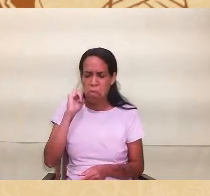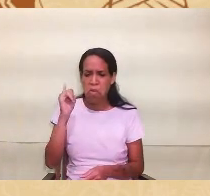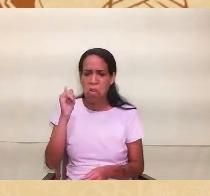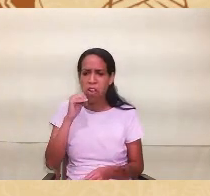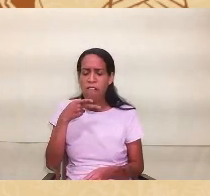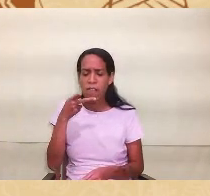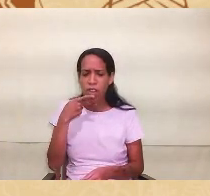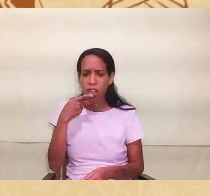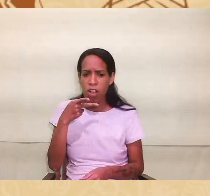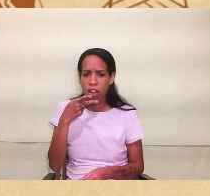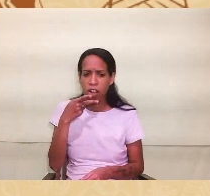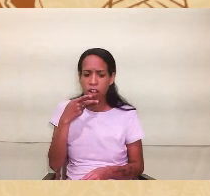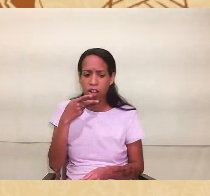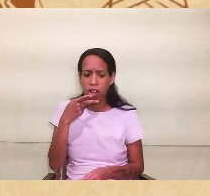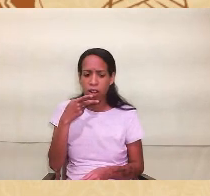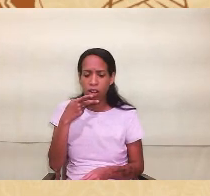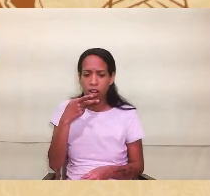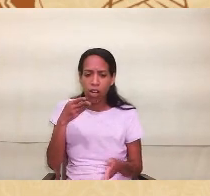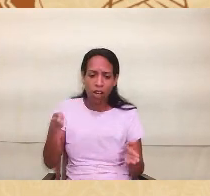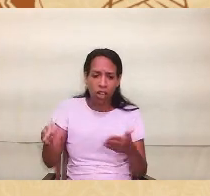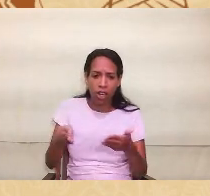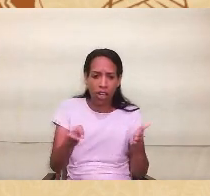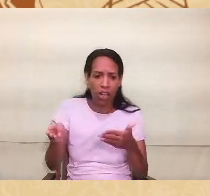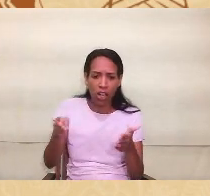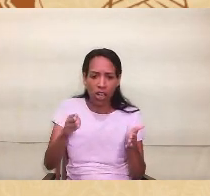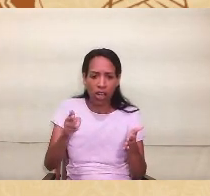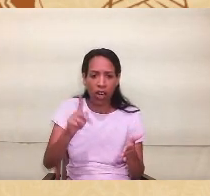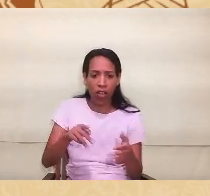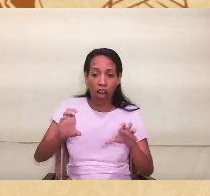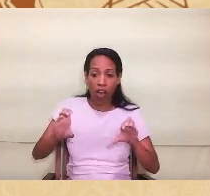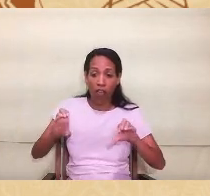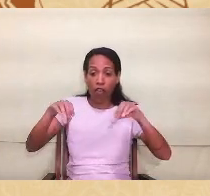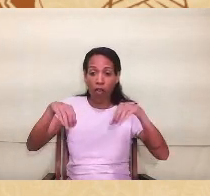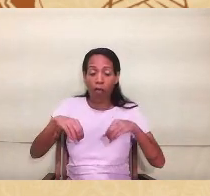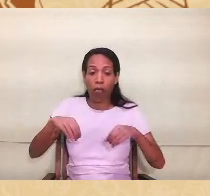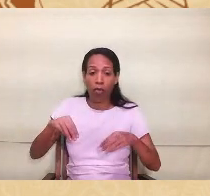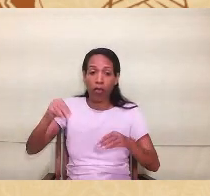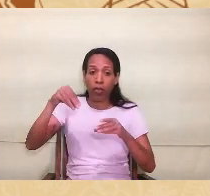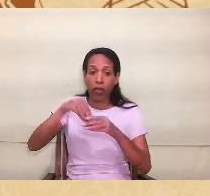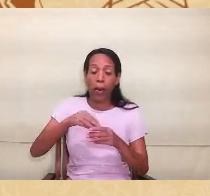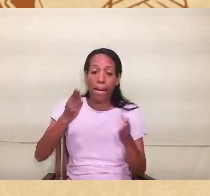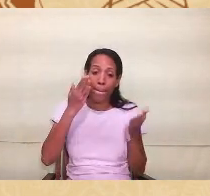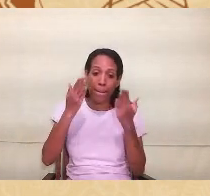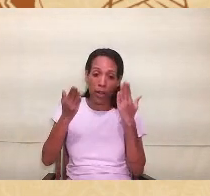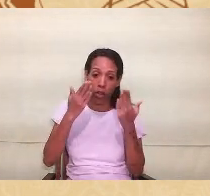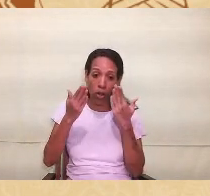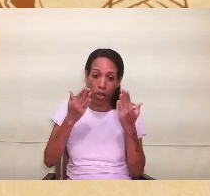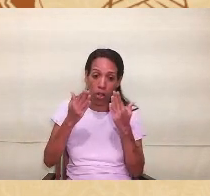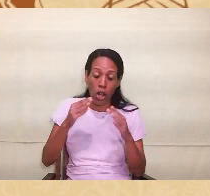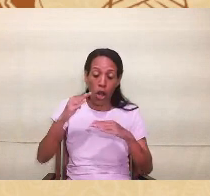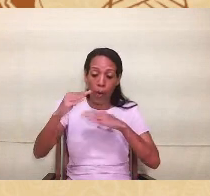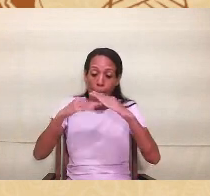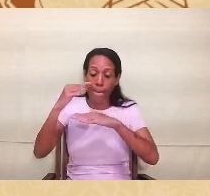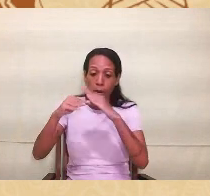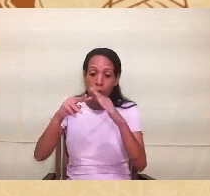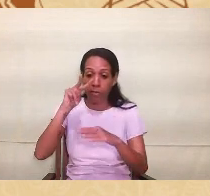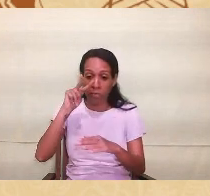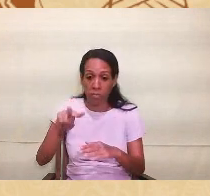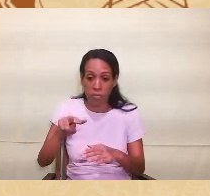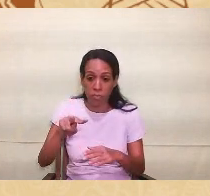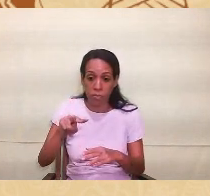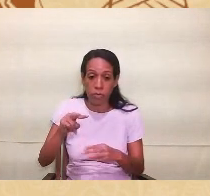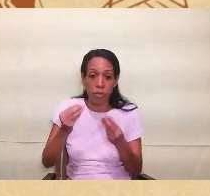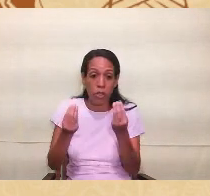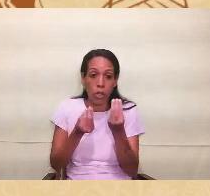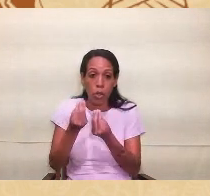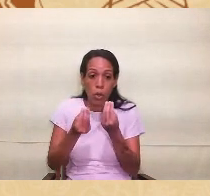conta toda a trajetória dela na formação em psicologia, no processo de análise, né, como